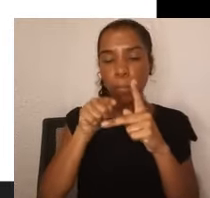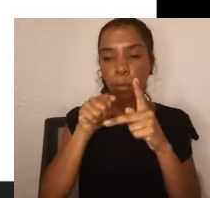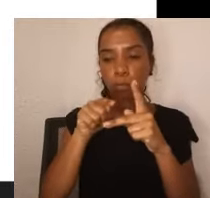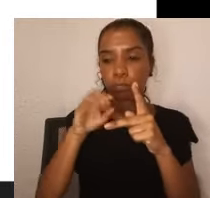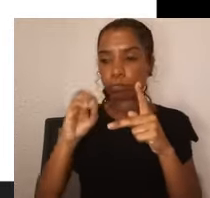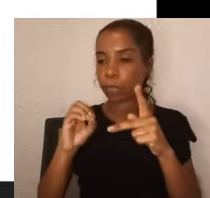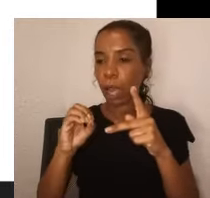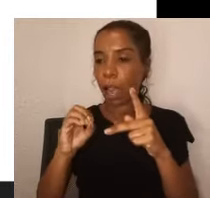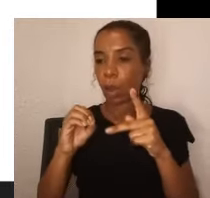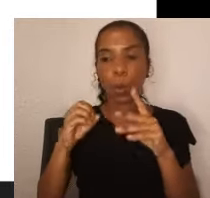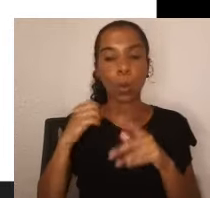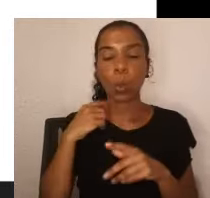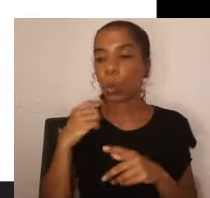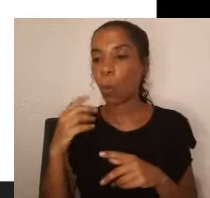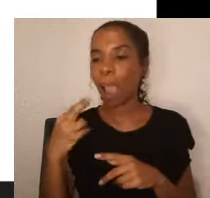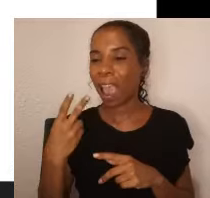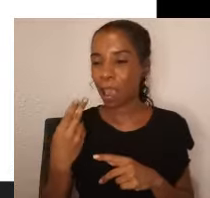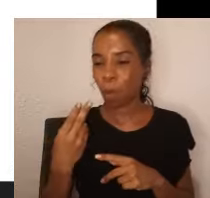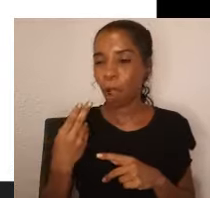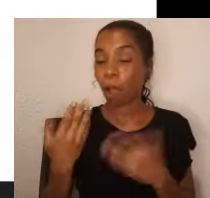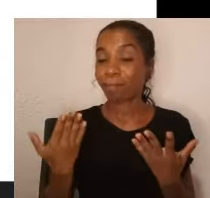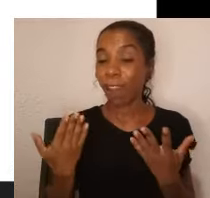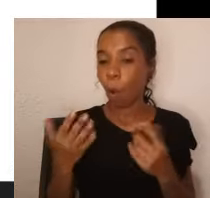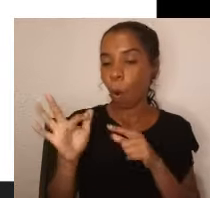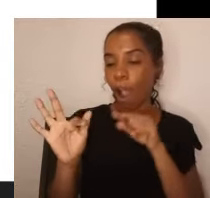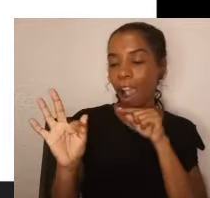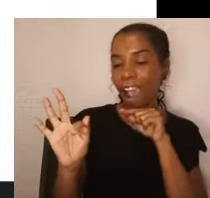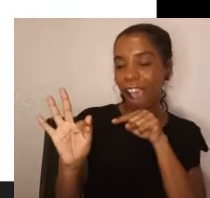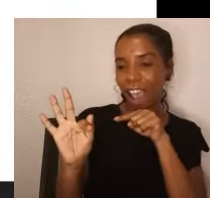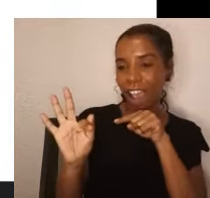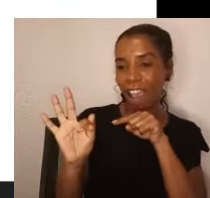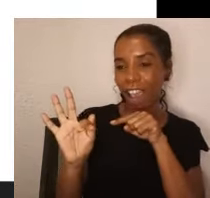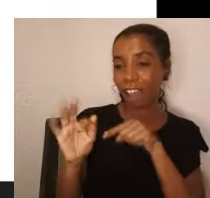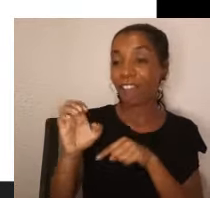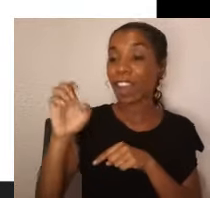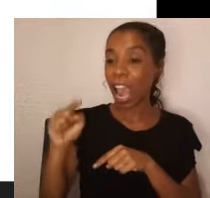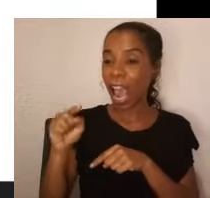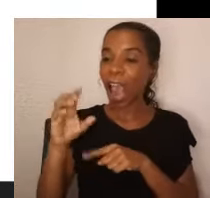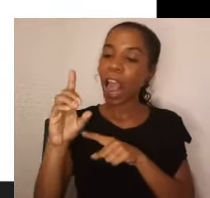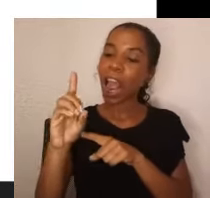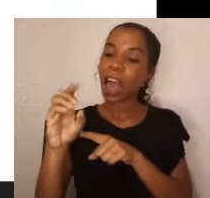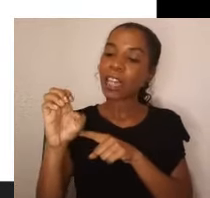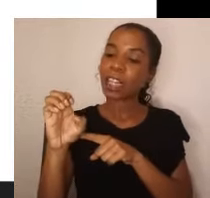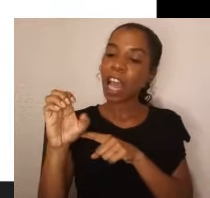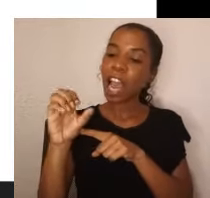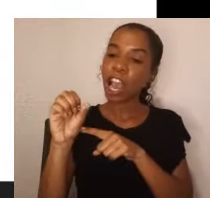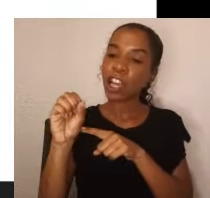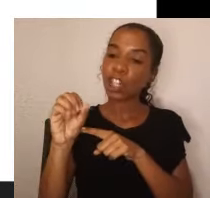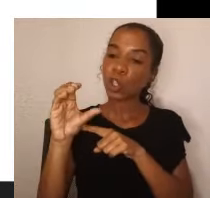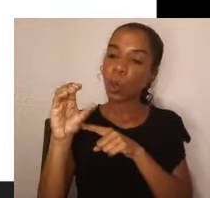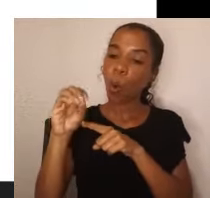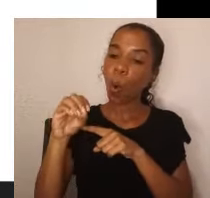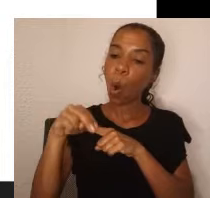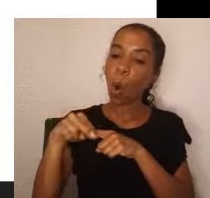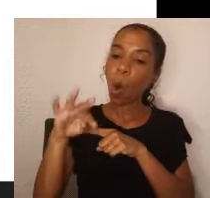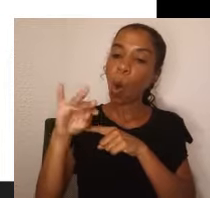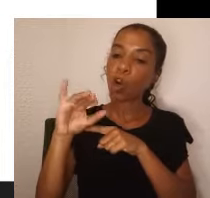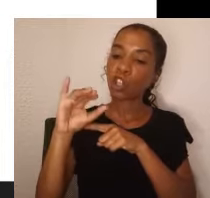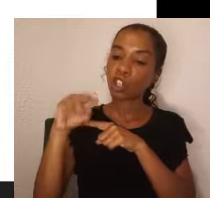valor da função no ponto, a gente conclui que f é descontínua, né? Ou seja, não é